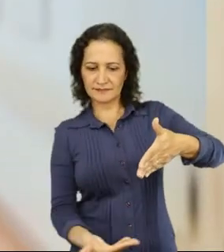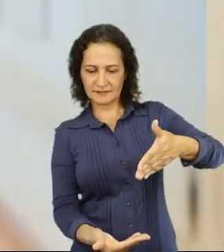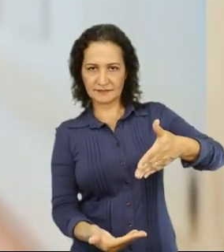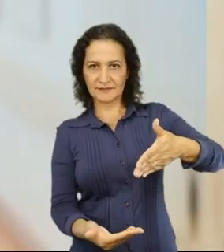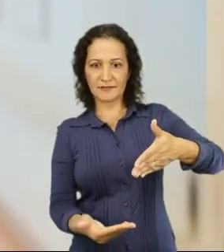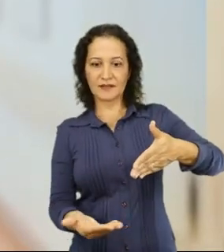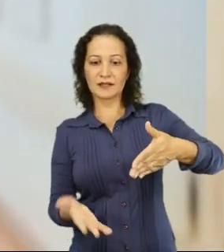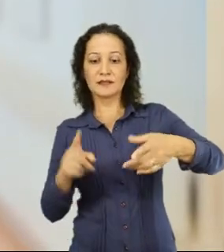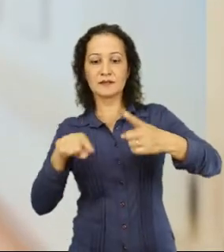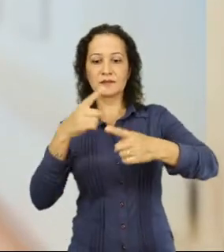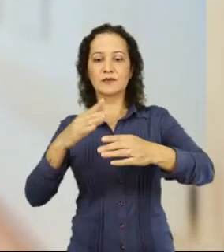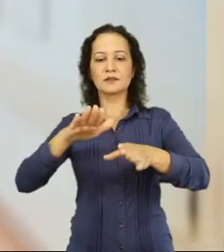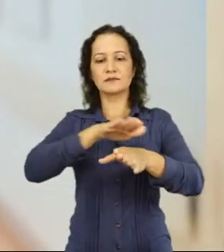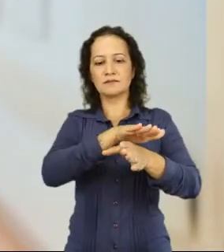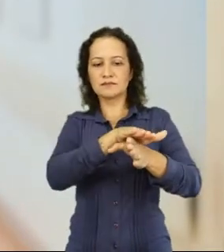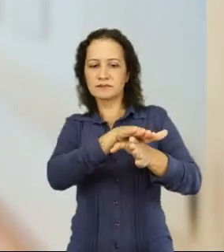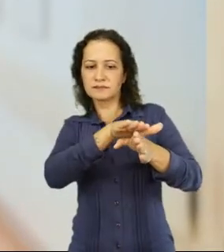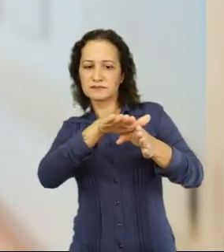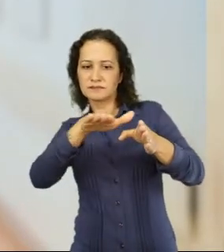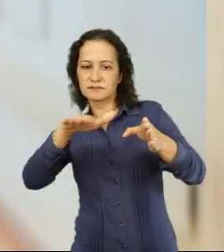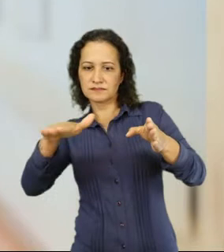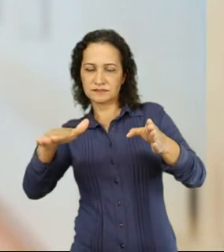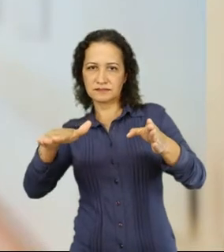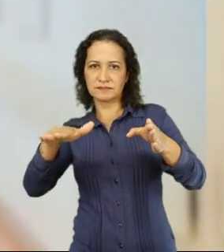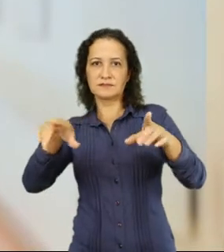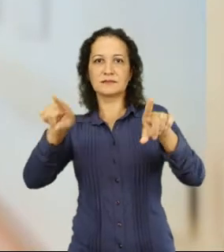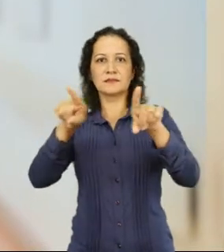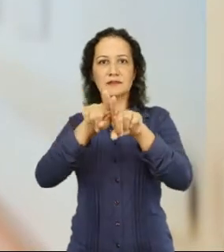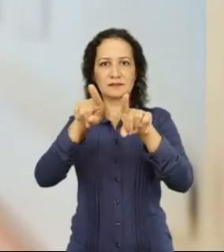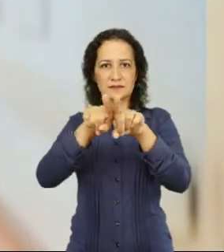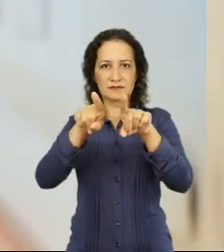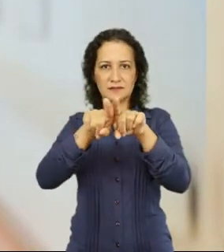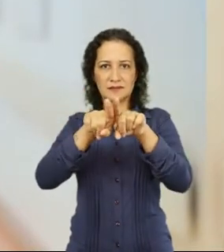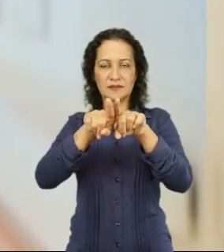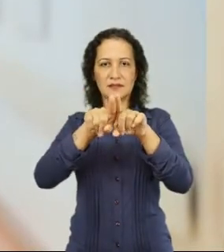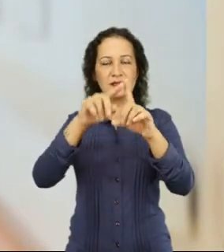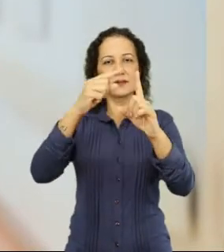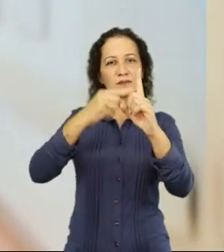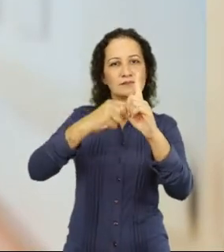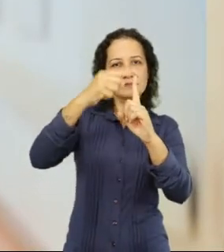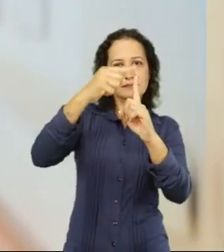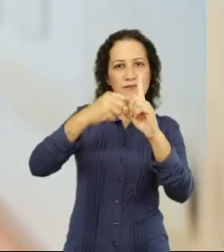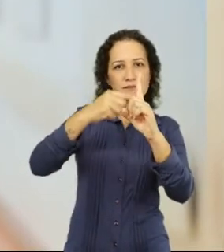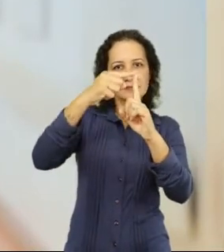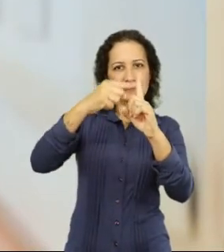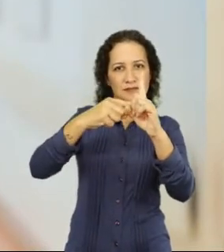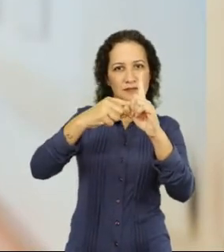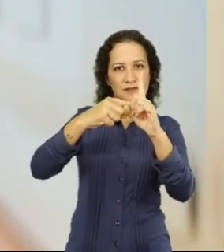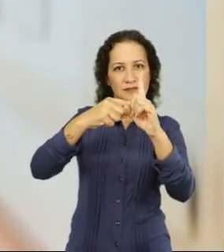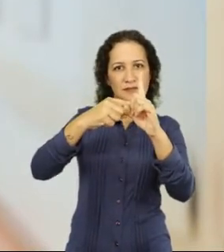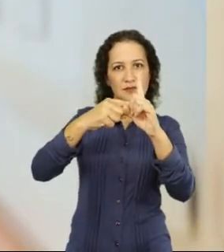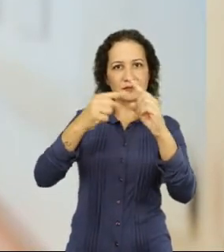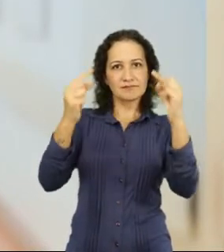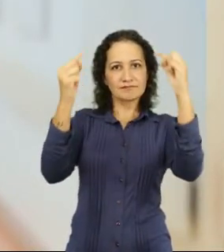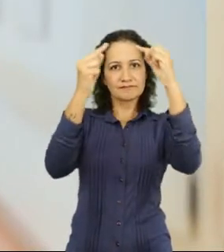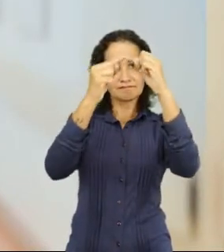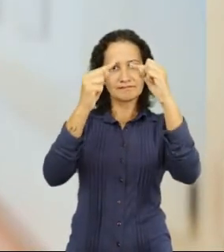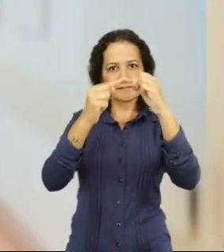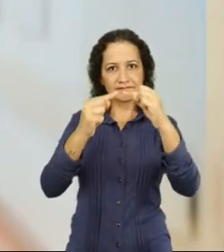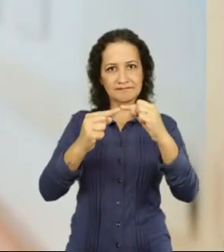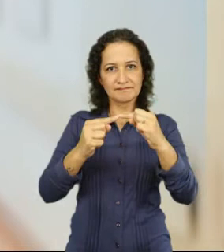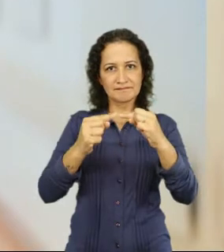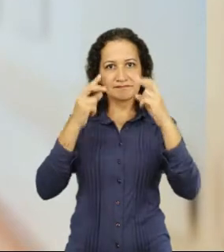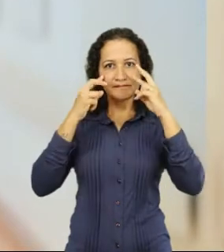os imunobiológicos de acordo com o controle de temperatura que esteja no momento no termômetro de maneira